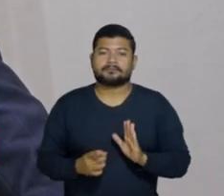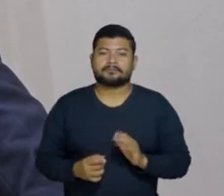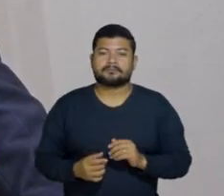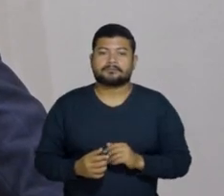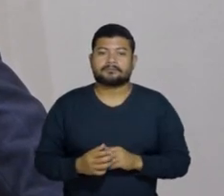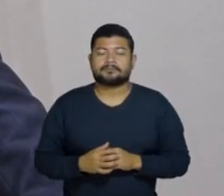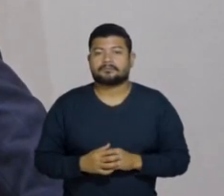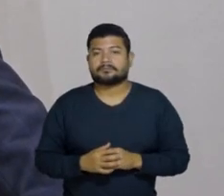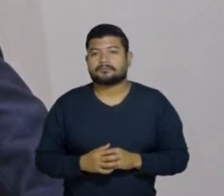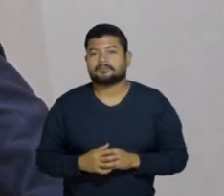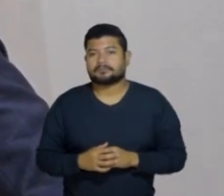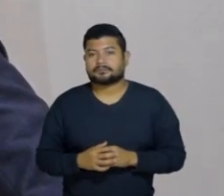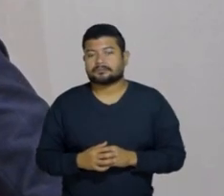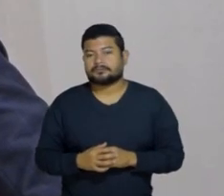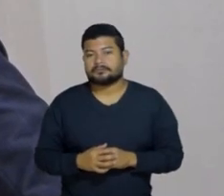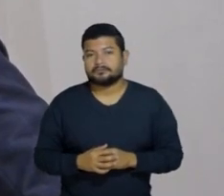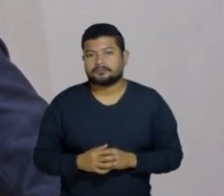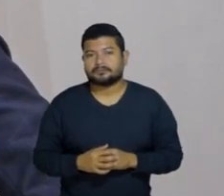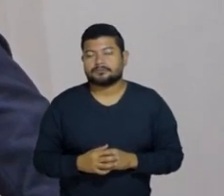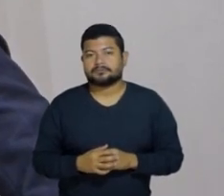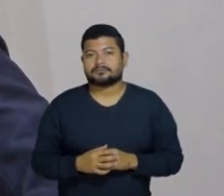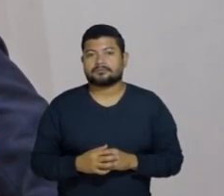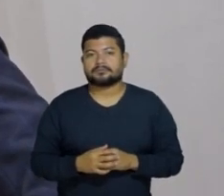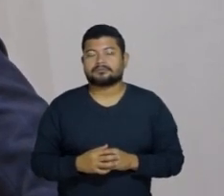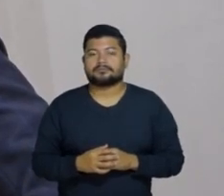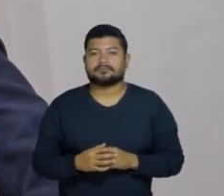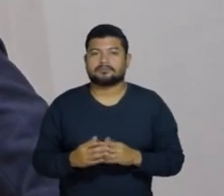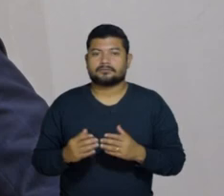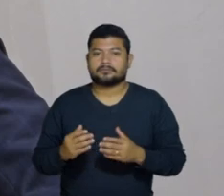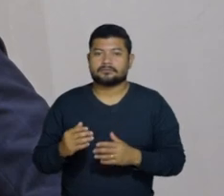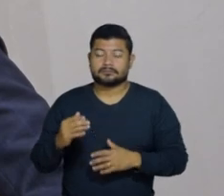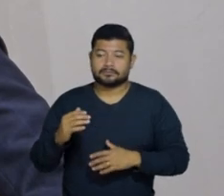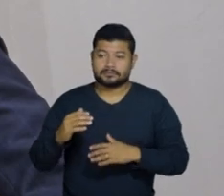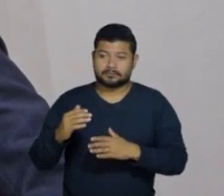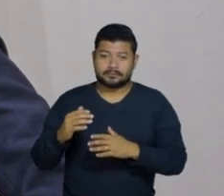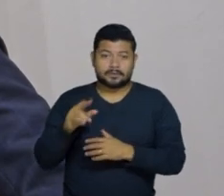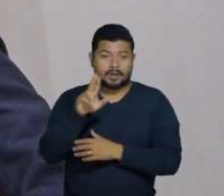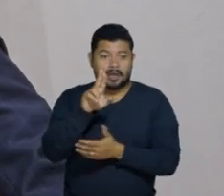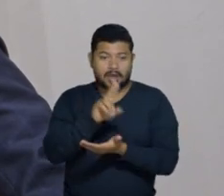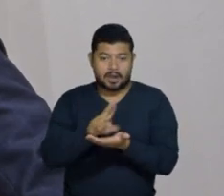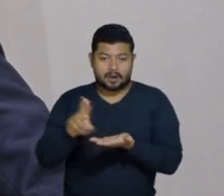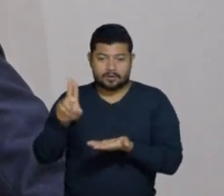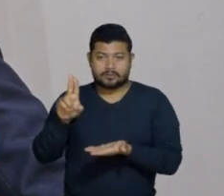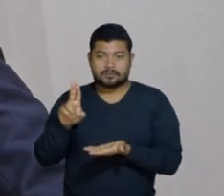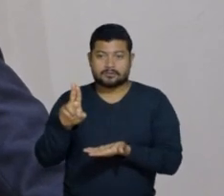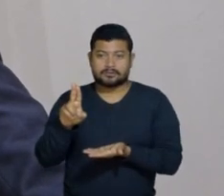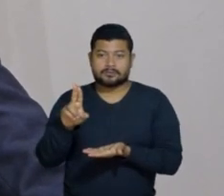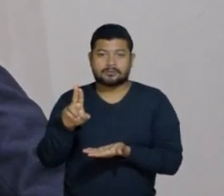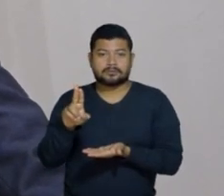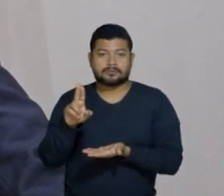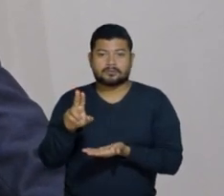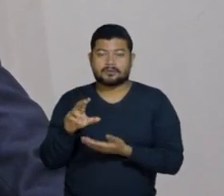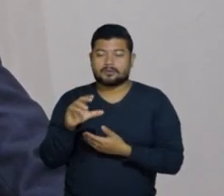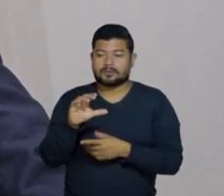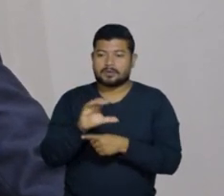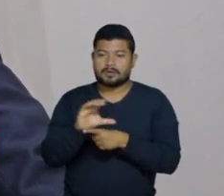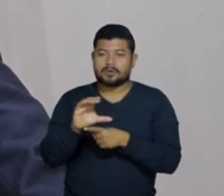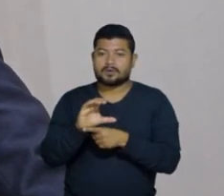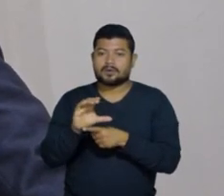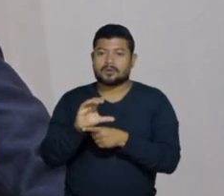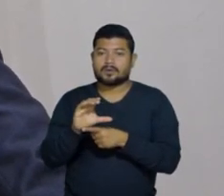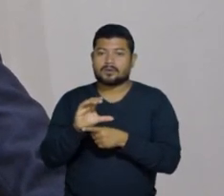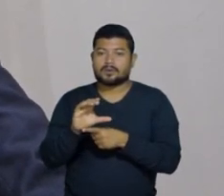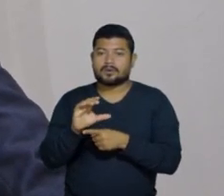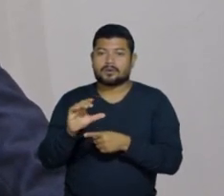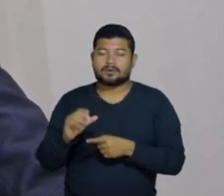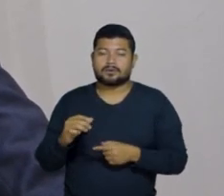da universidade, início dos trabalhos na Universidade de Curitibanos,